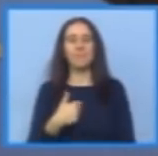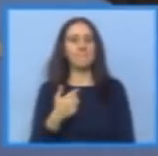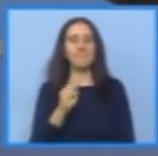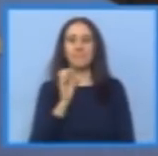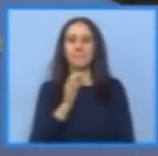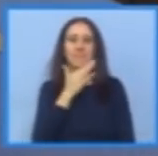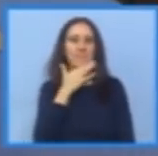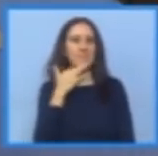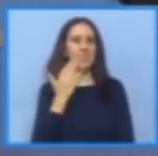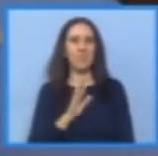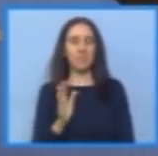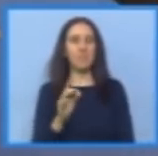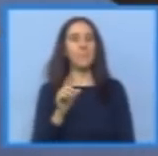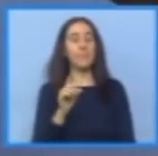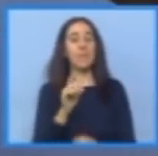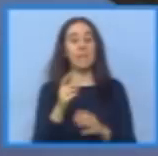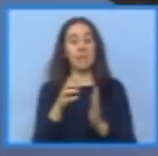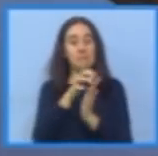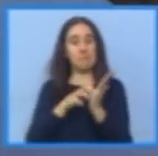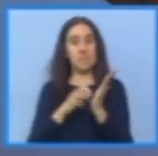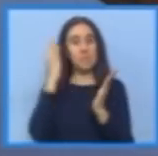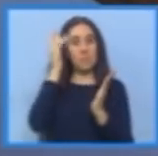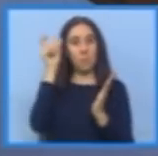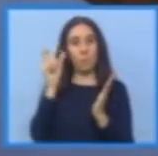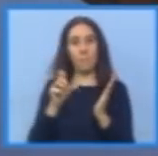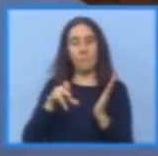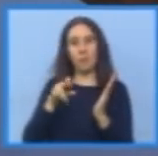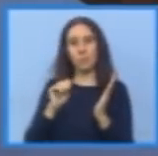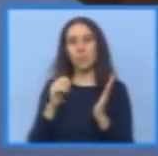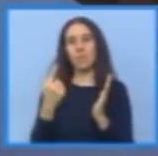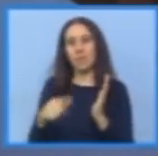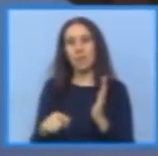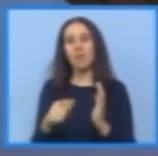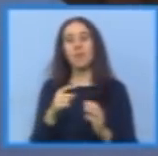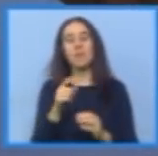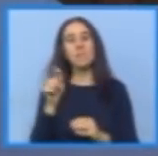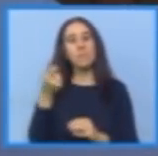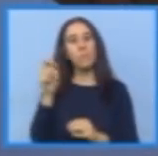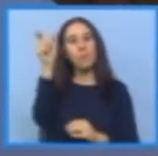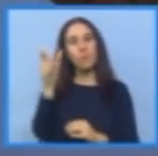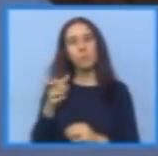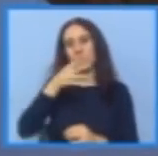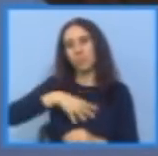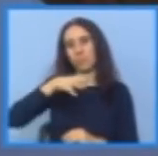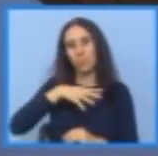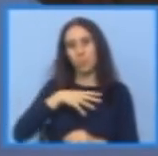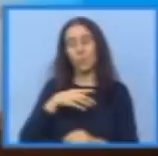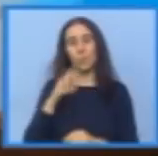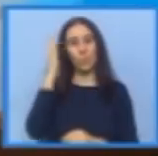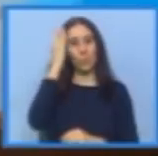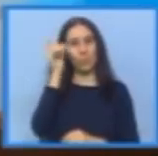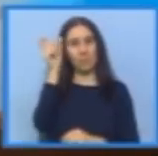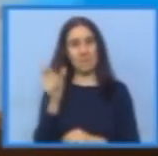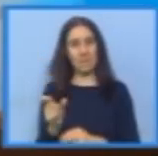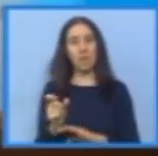deliciosa. É no Evangelho de São Marcos que nós temos os testemunhos de São Pedro. Portanto, aquilo que São Pedro pregava está